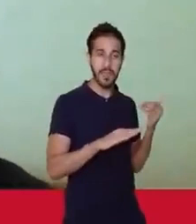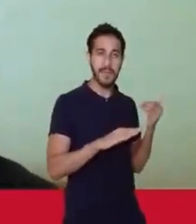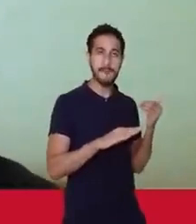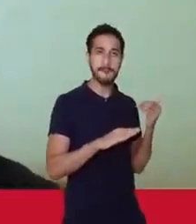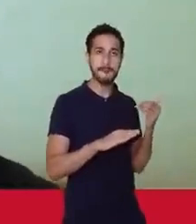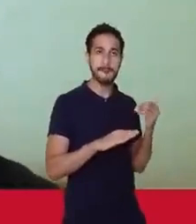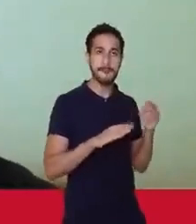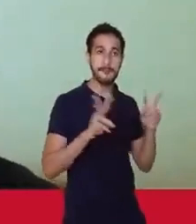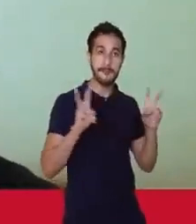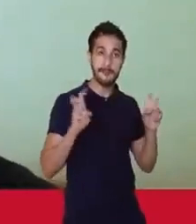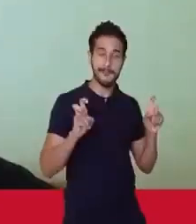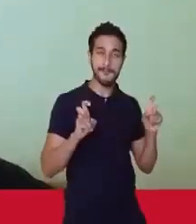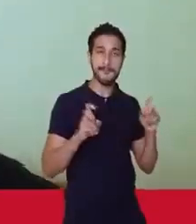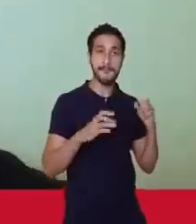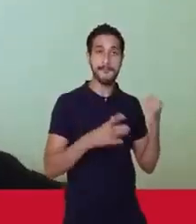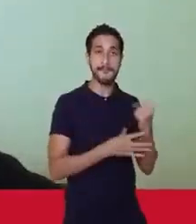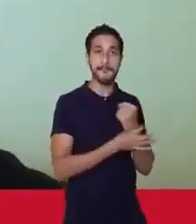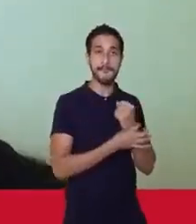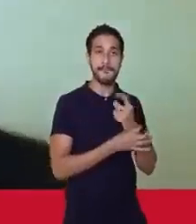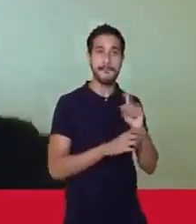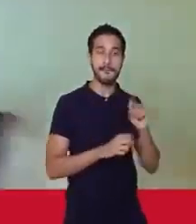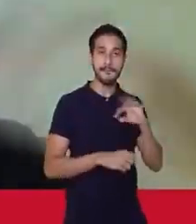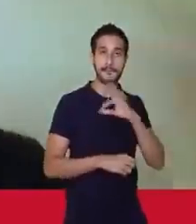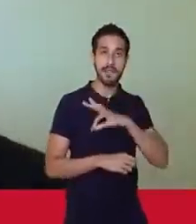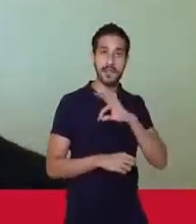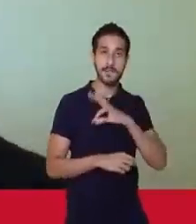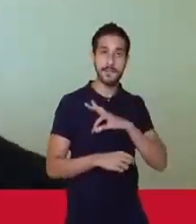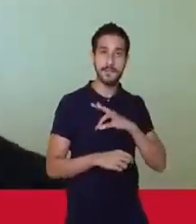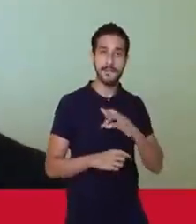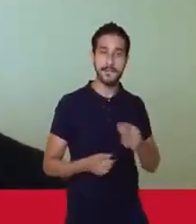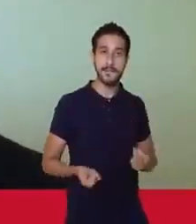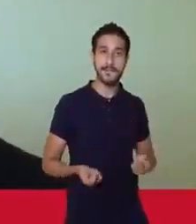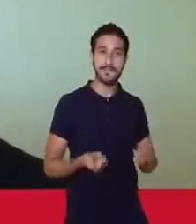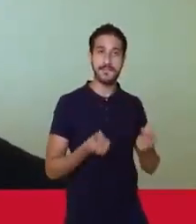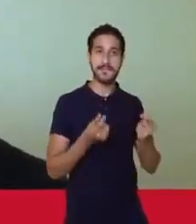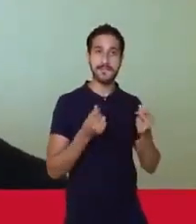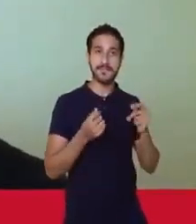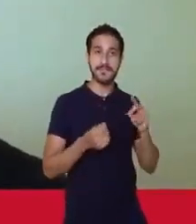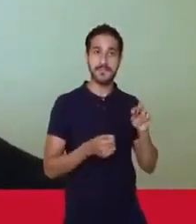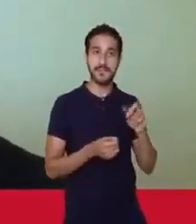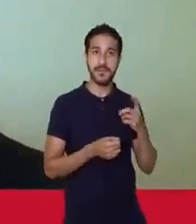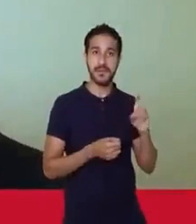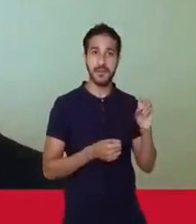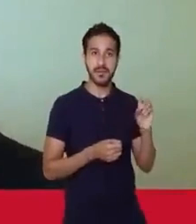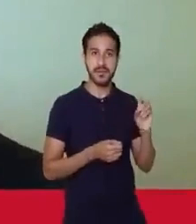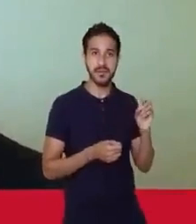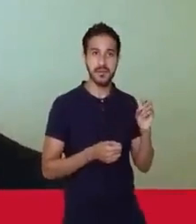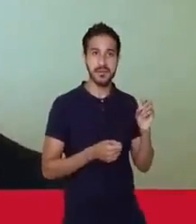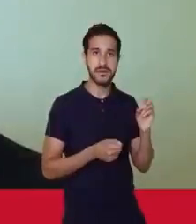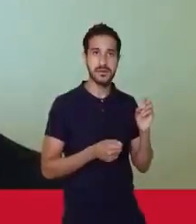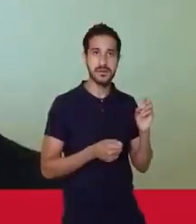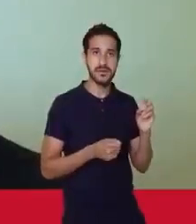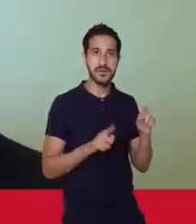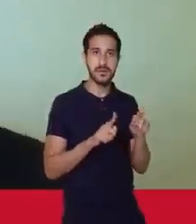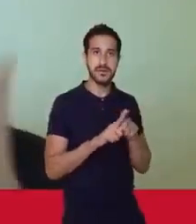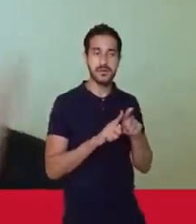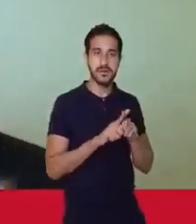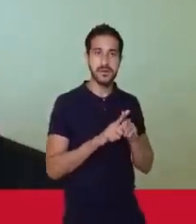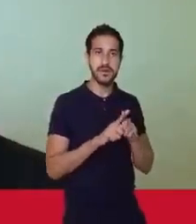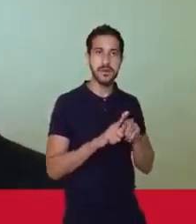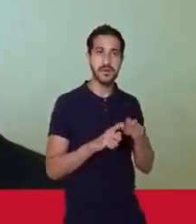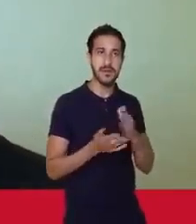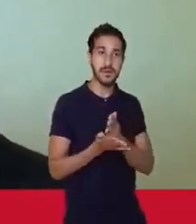isso, você garantia que no salário, os ganhos de produtividade também